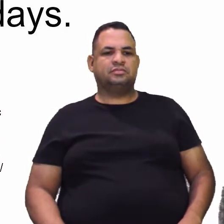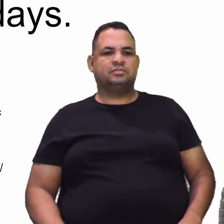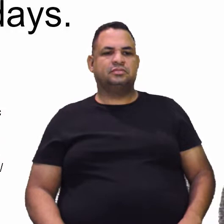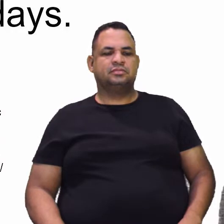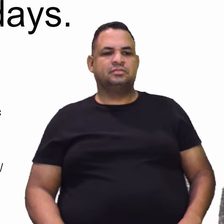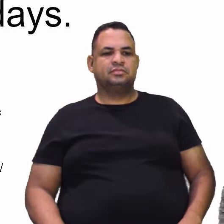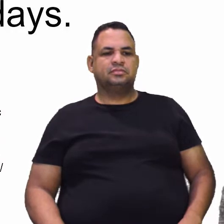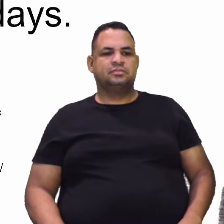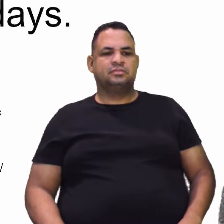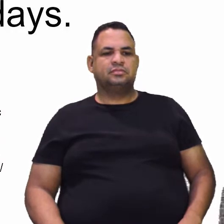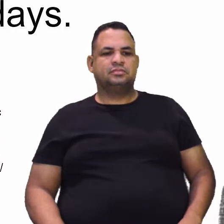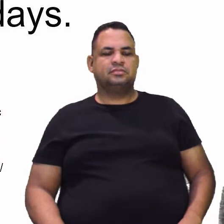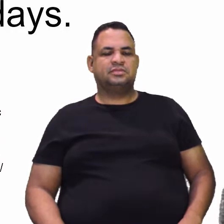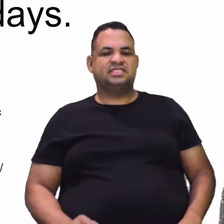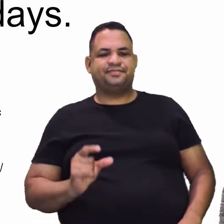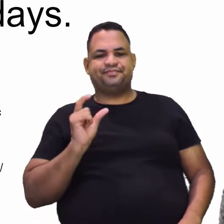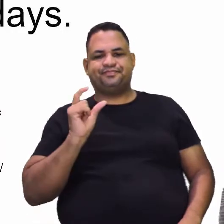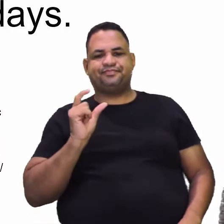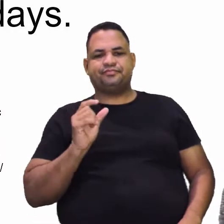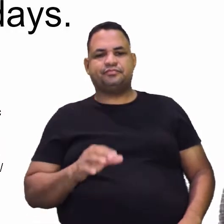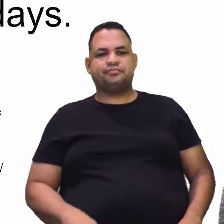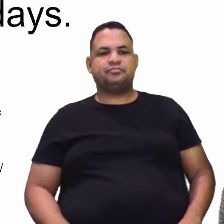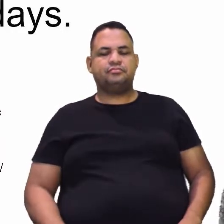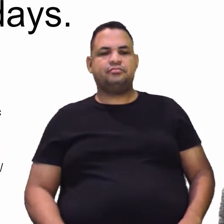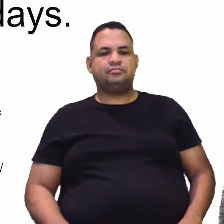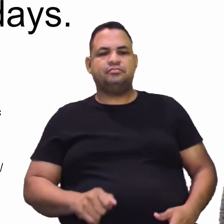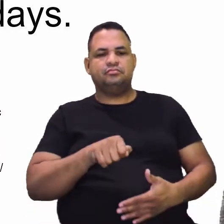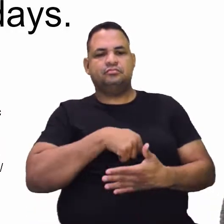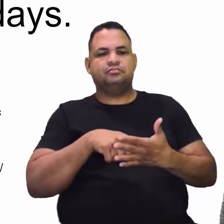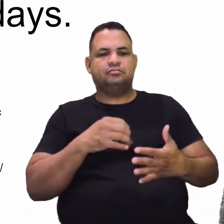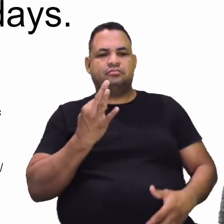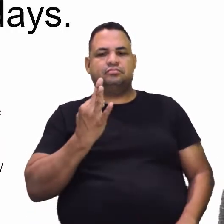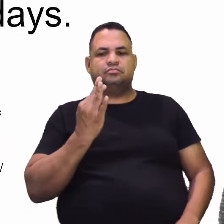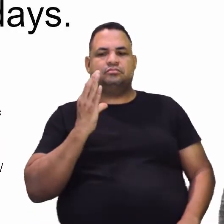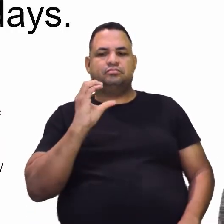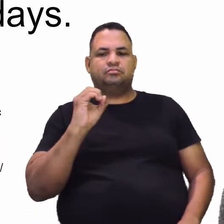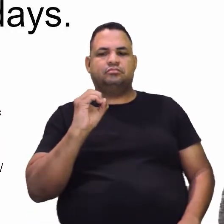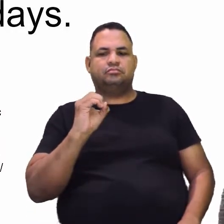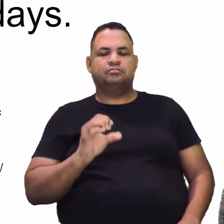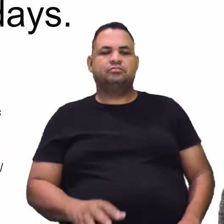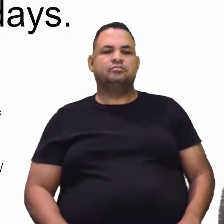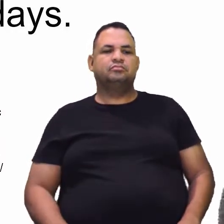linda, é uma palavra que a gente escreve com T-O. Então, to